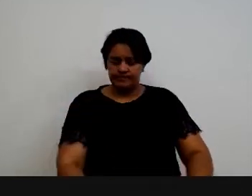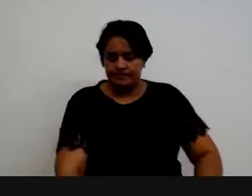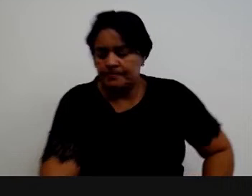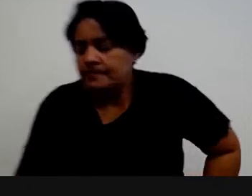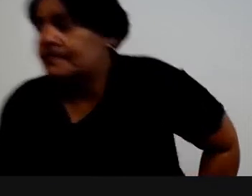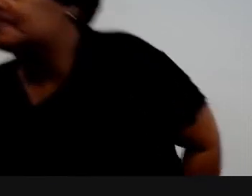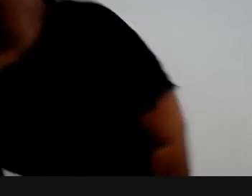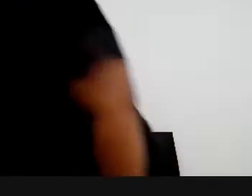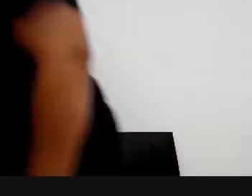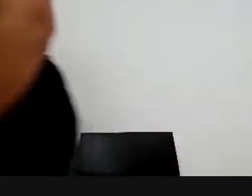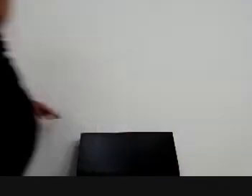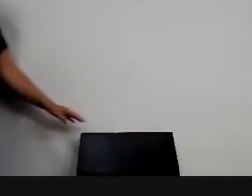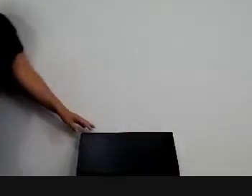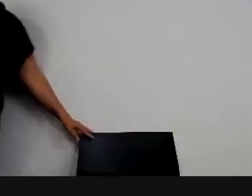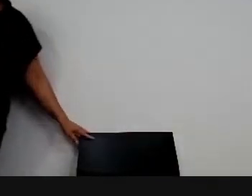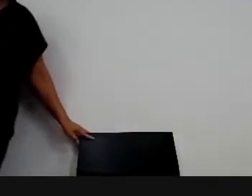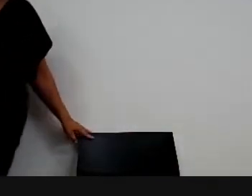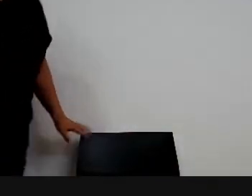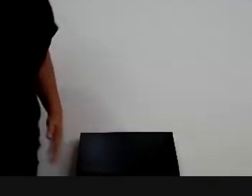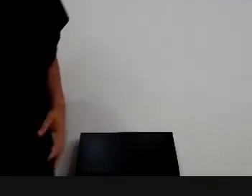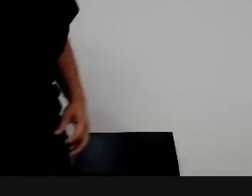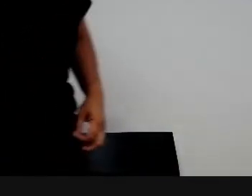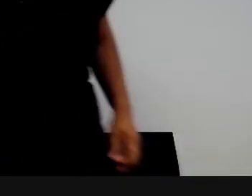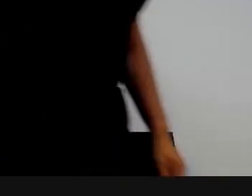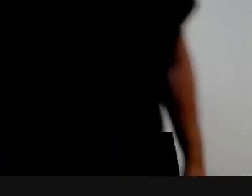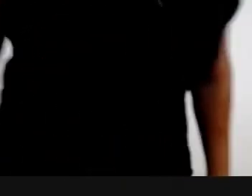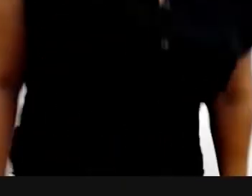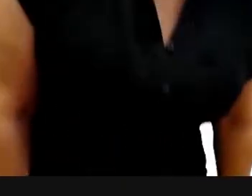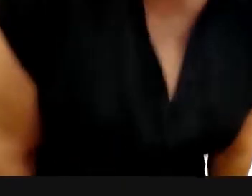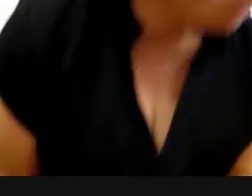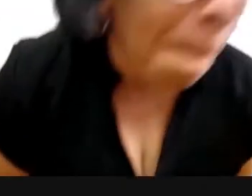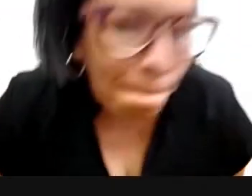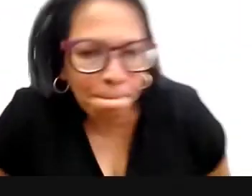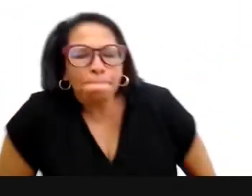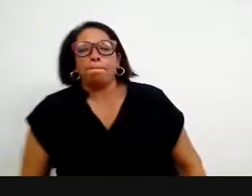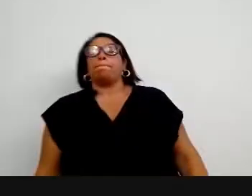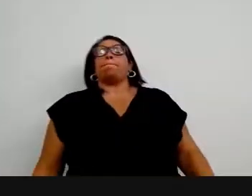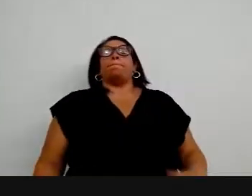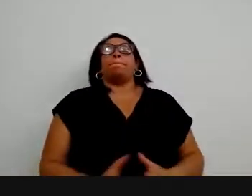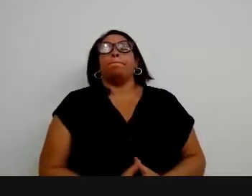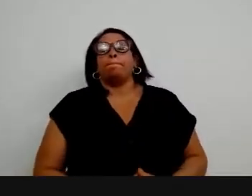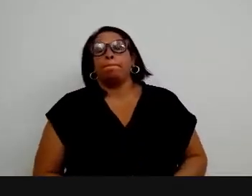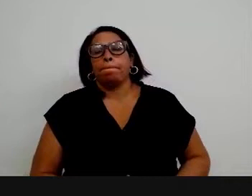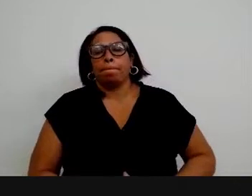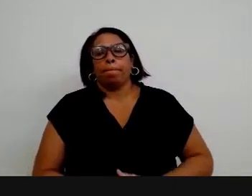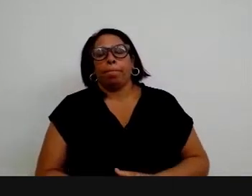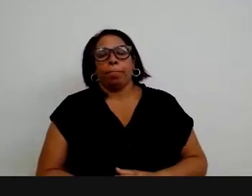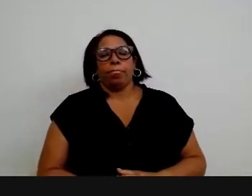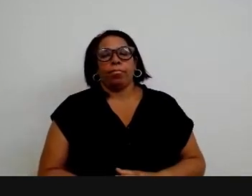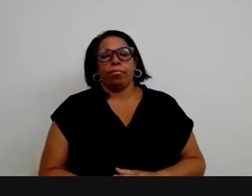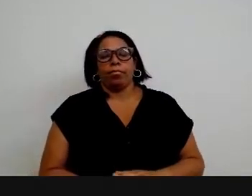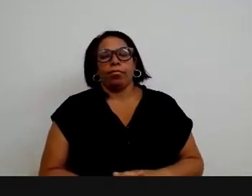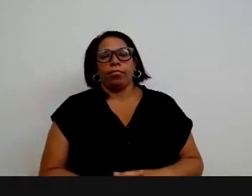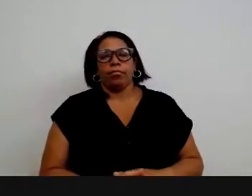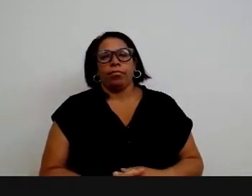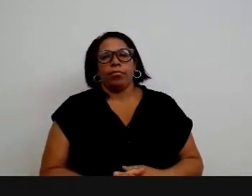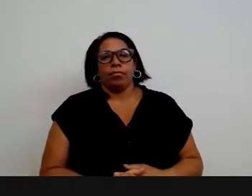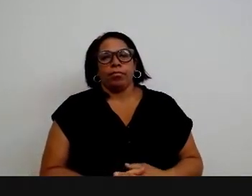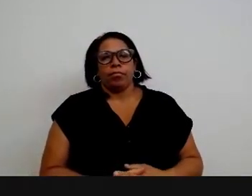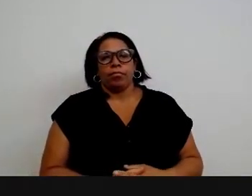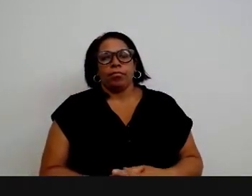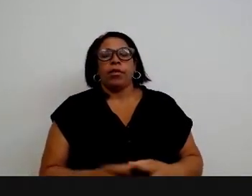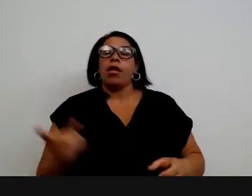Missão Pedagógica. A Corina tem uma equipe maravilhosa, eu sou muito fã, e assim, quando